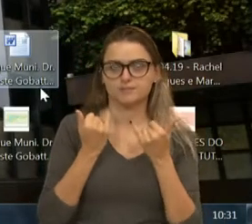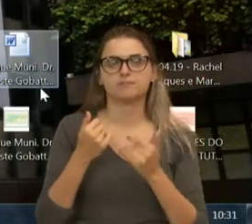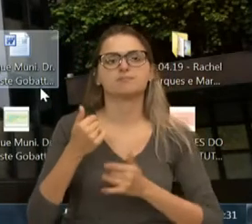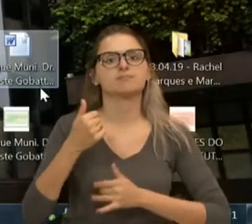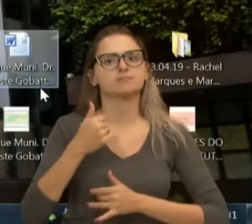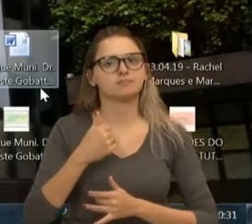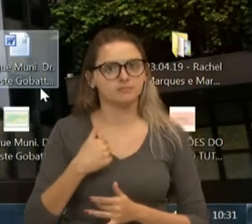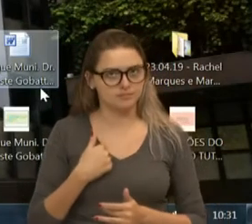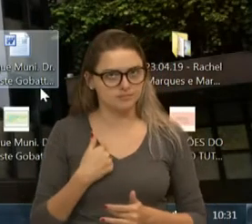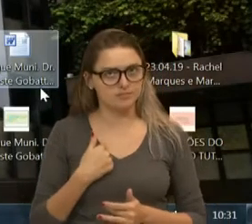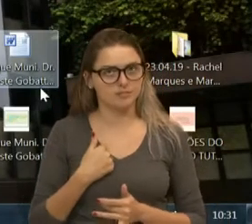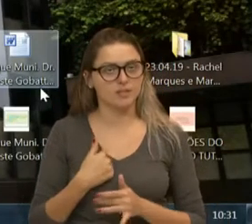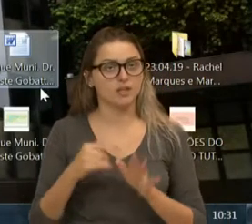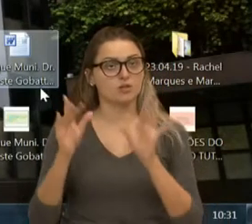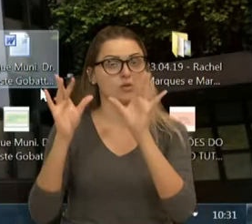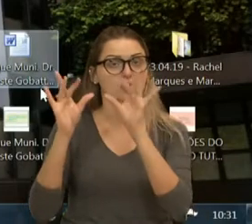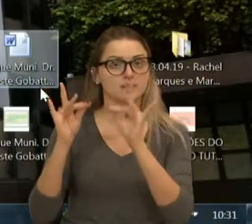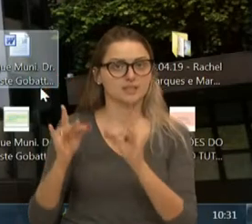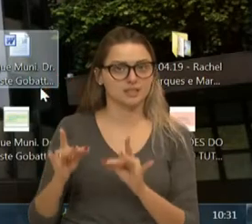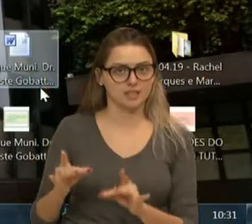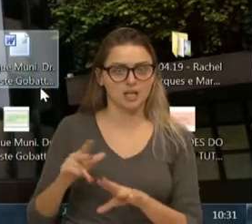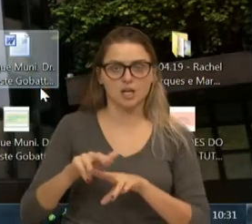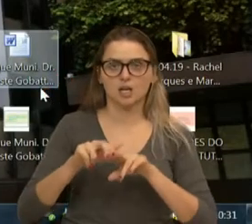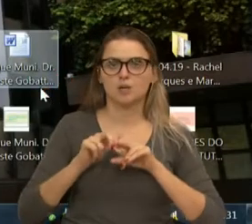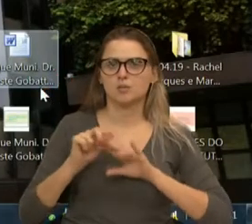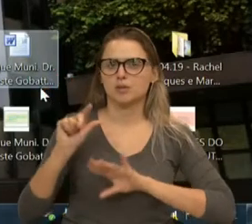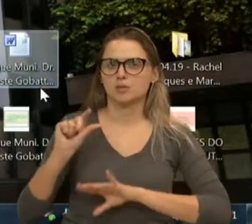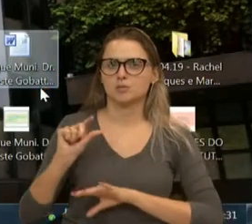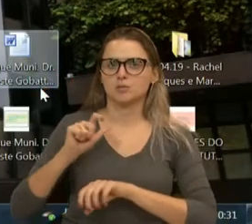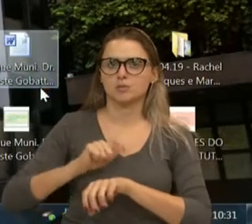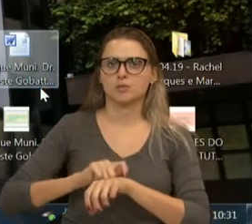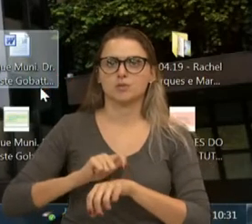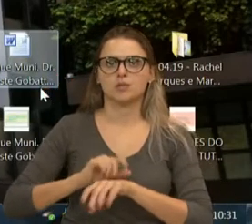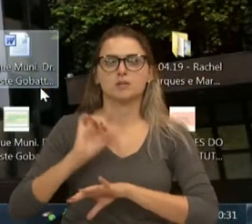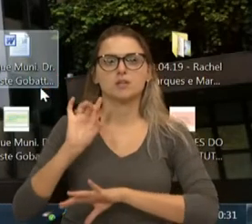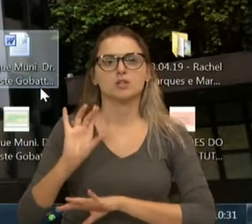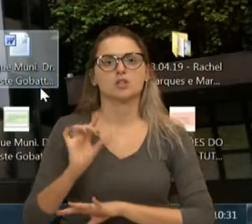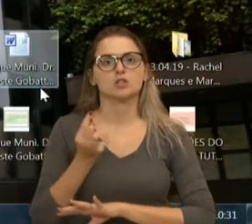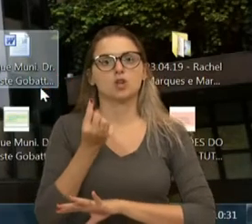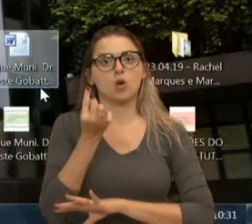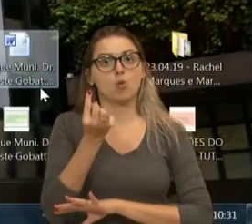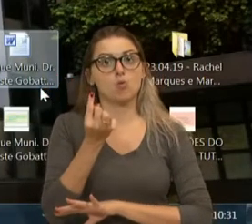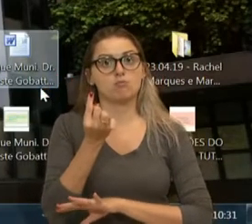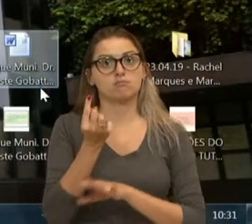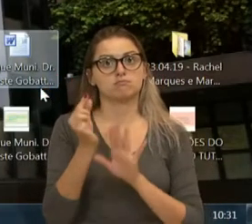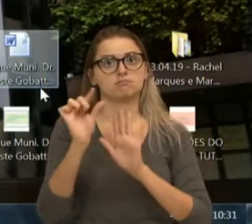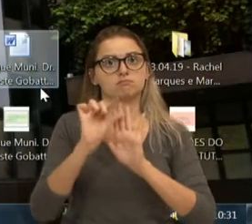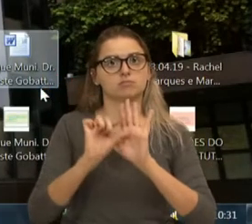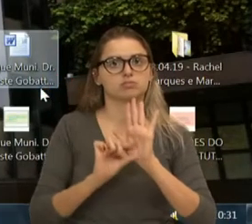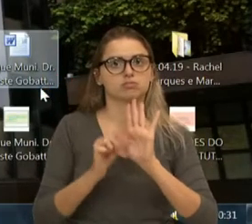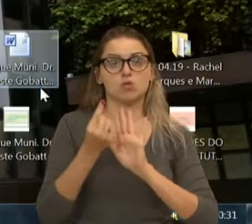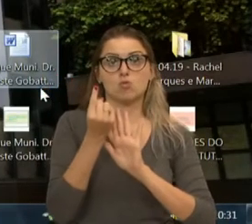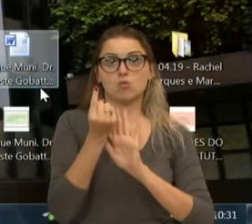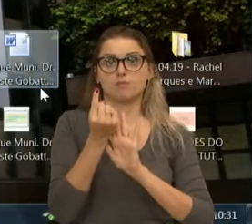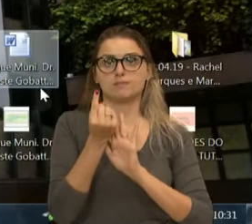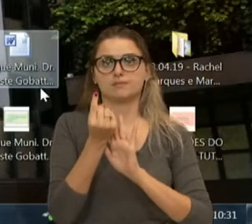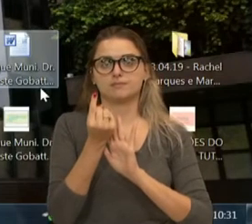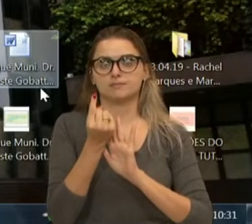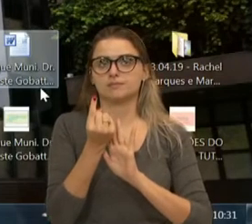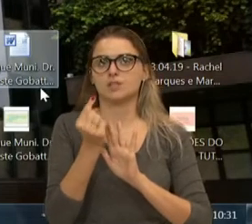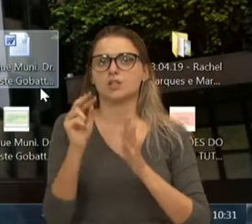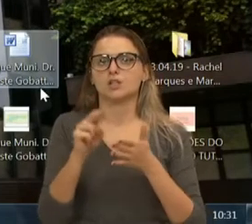vou pensar, até por conta do pouco tempo, apenas um dos itens